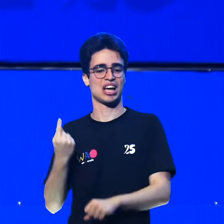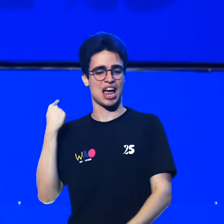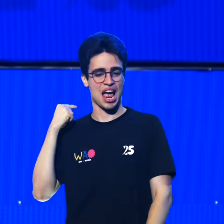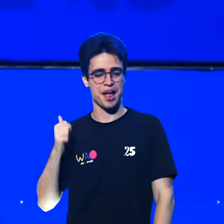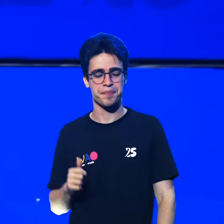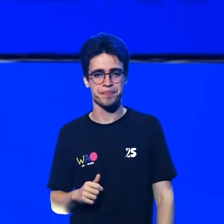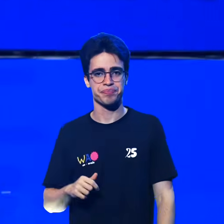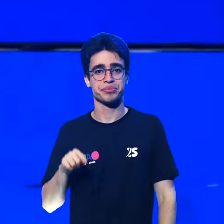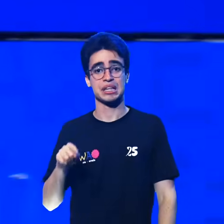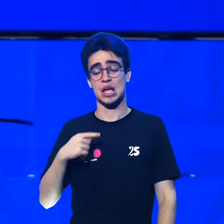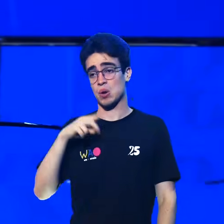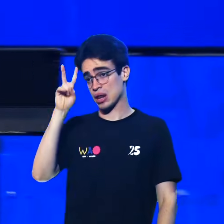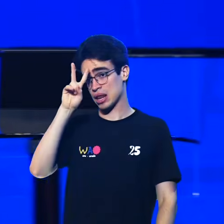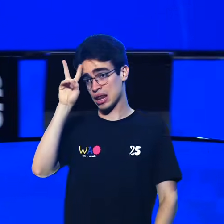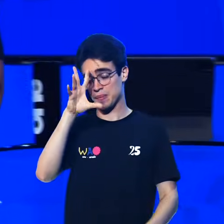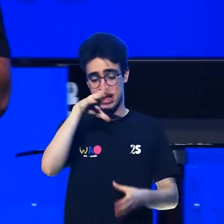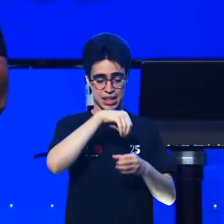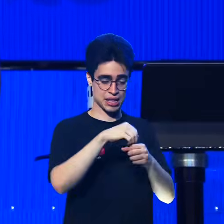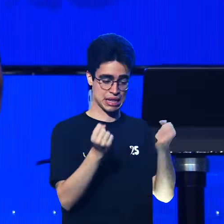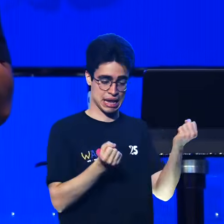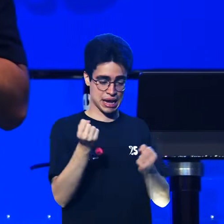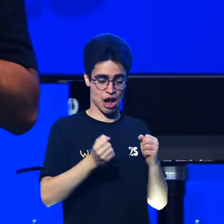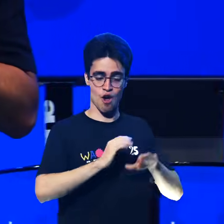me lembro que dentro daquele Fusca,